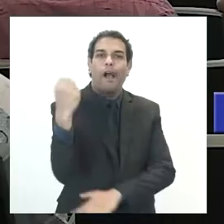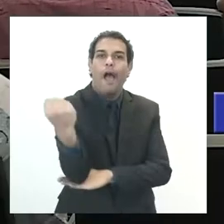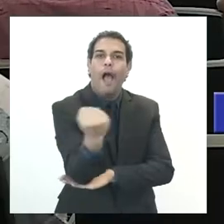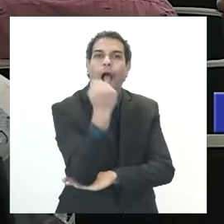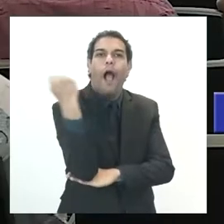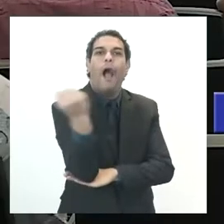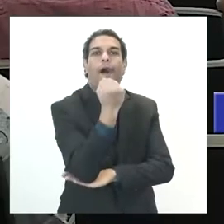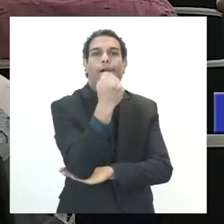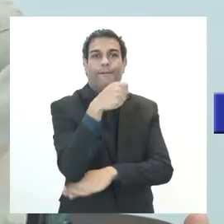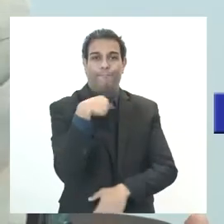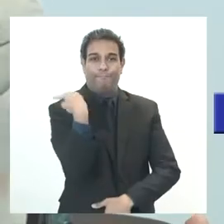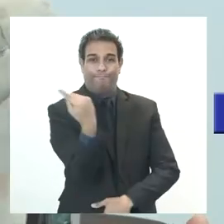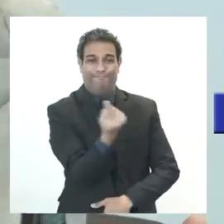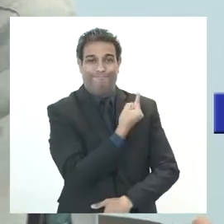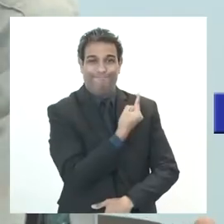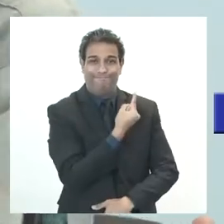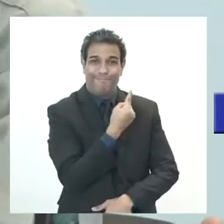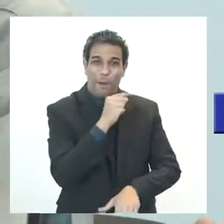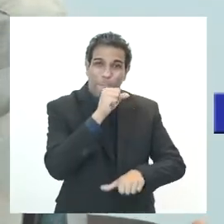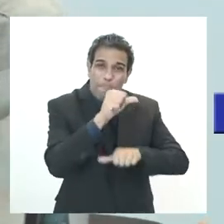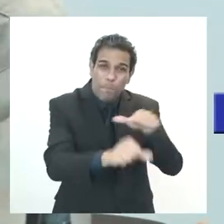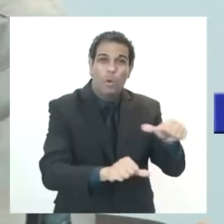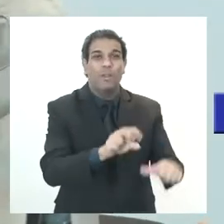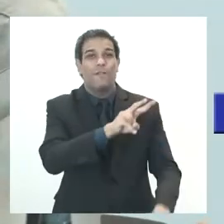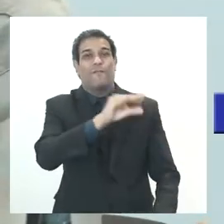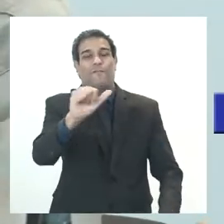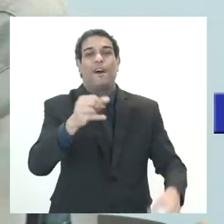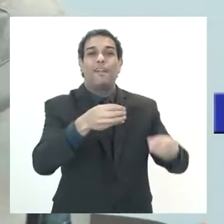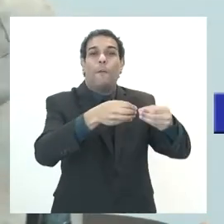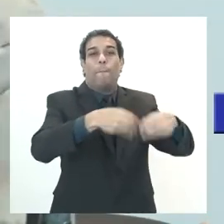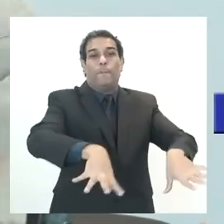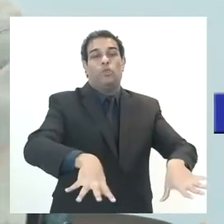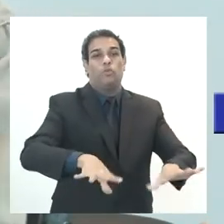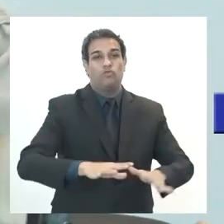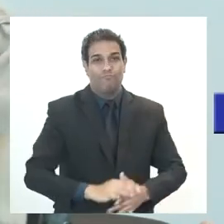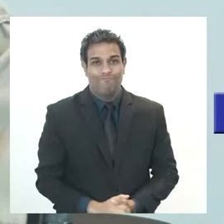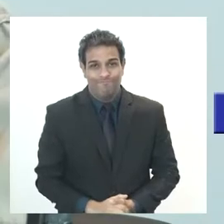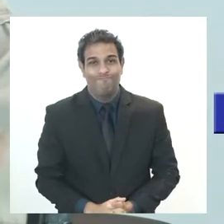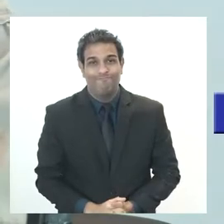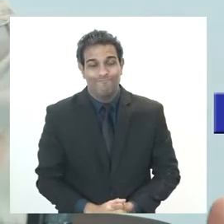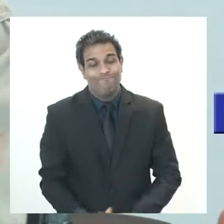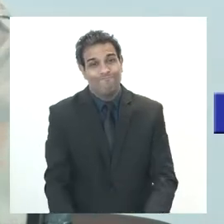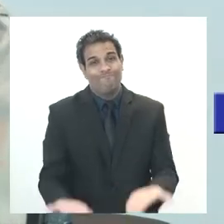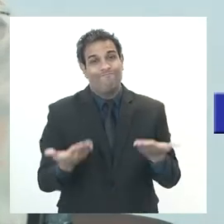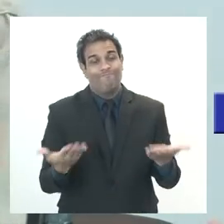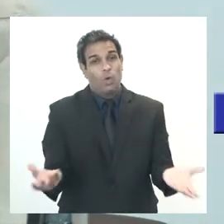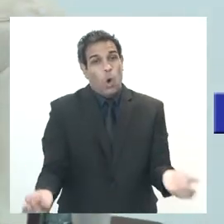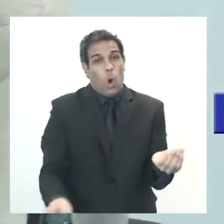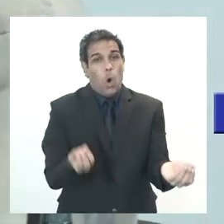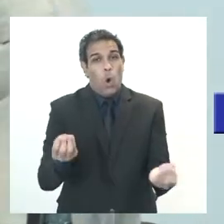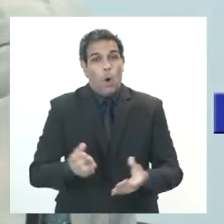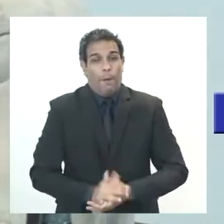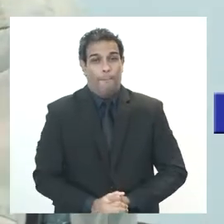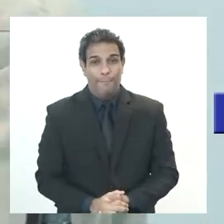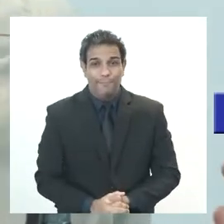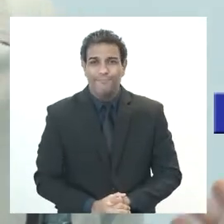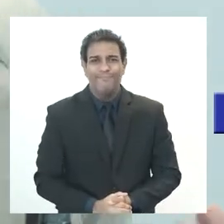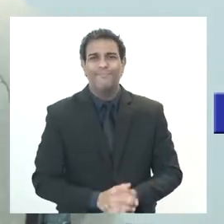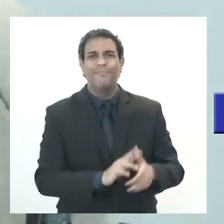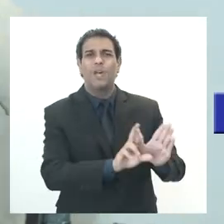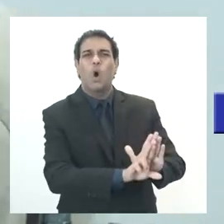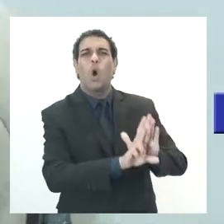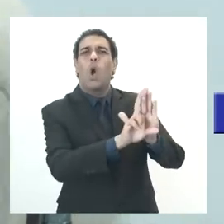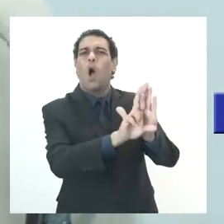mal que depois para gente cortar vai ser muito mais complicado de acompanhando E aí nós temos já o que que o que representa